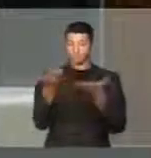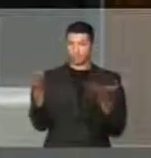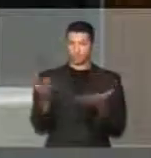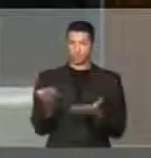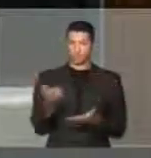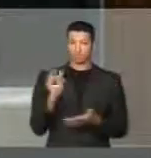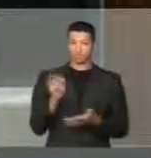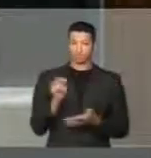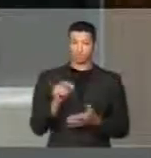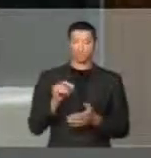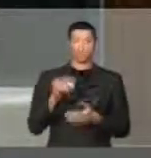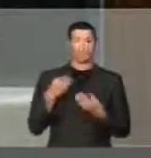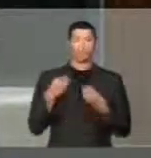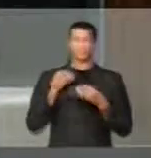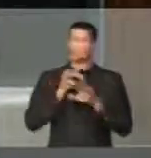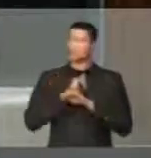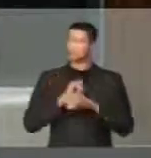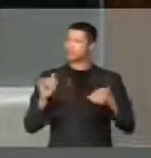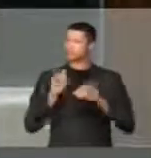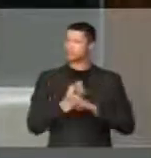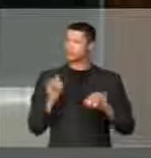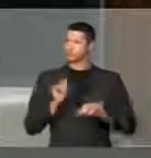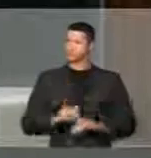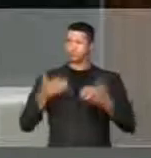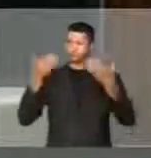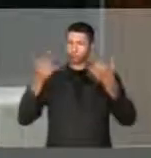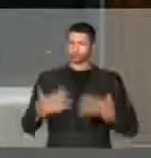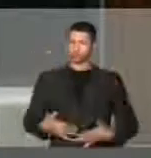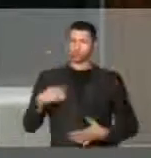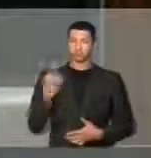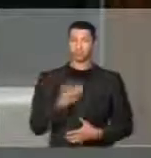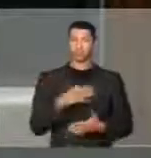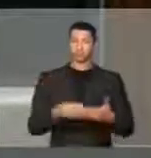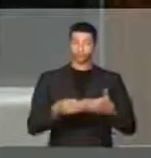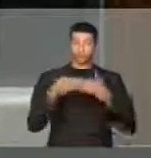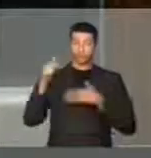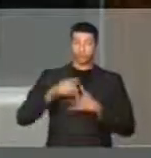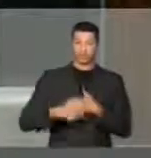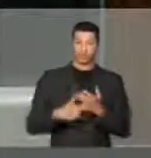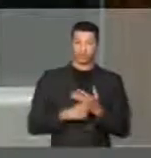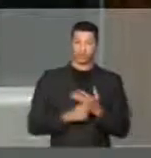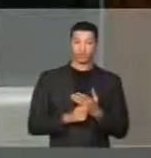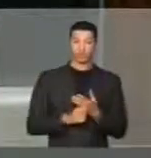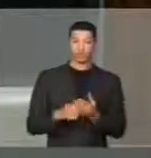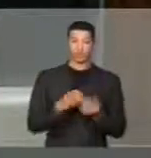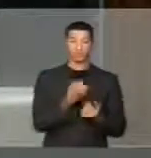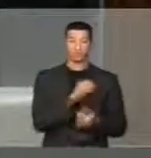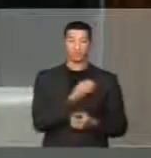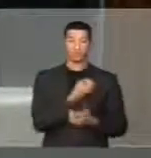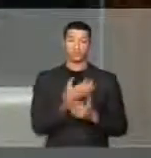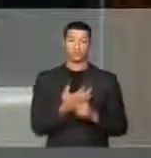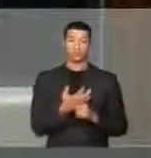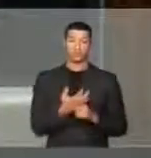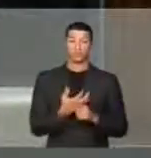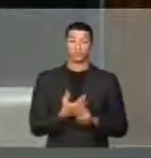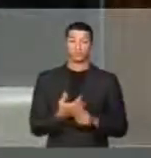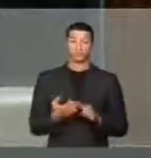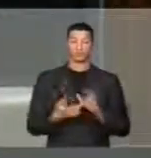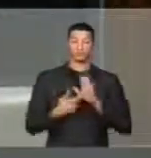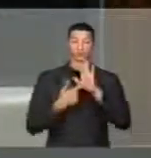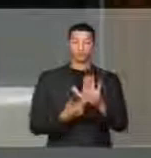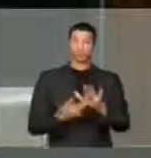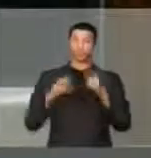Excelência que dê toda a divulgação nesse pronunciamento, que a gente traz aqui números que mostram